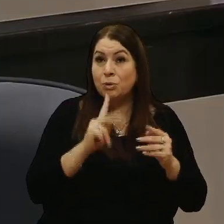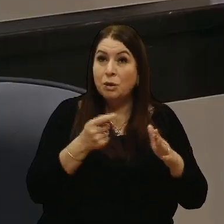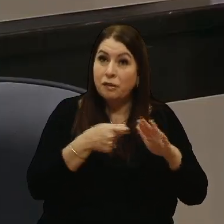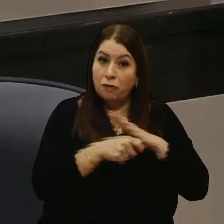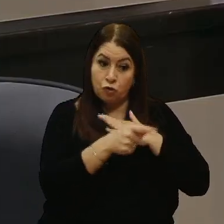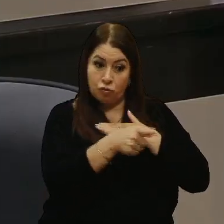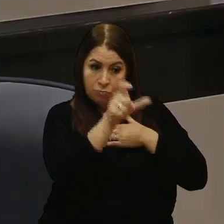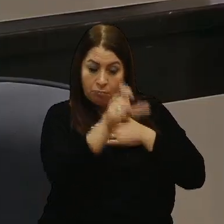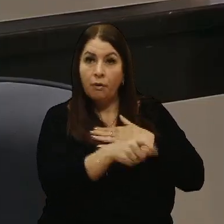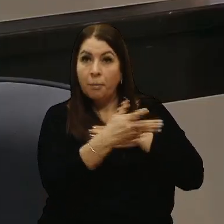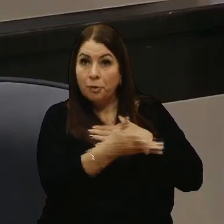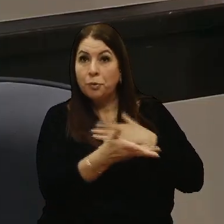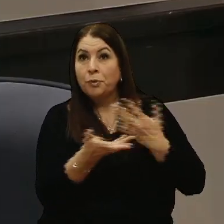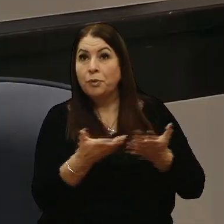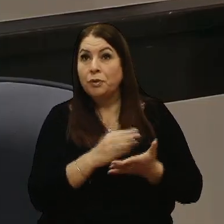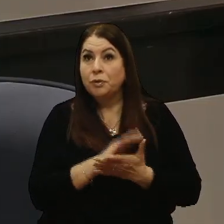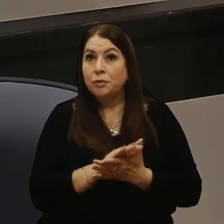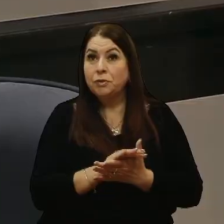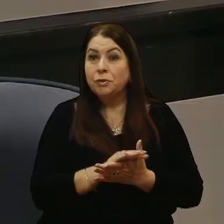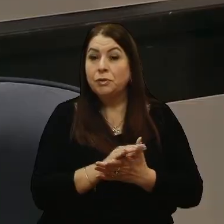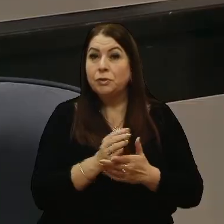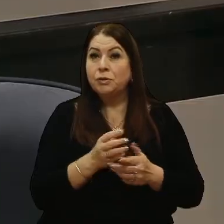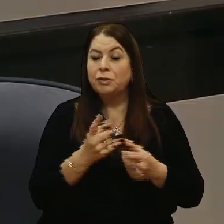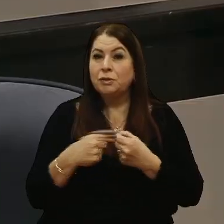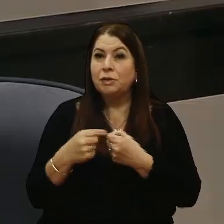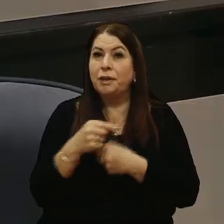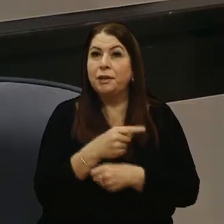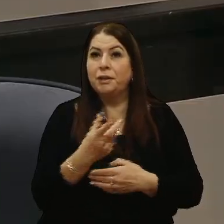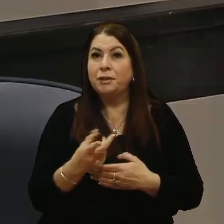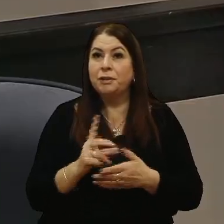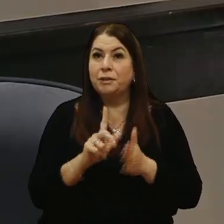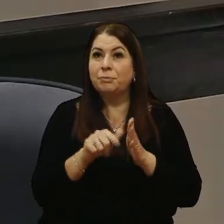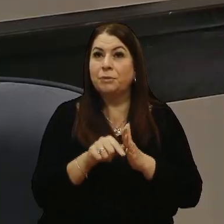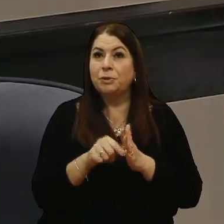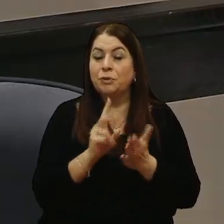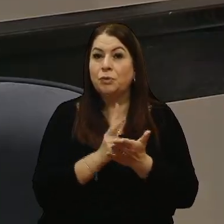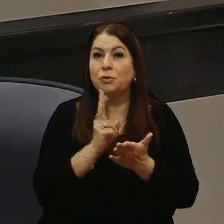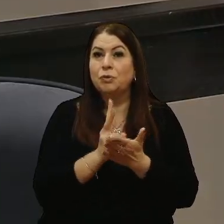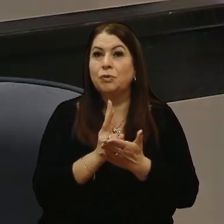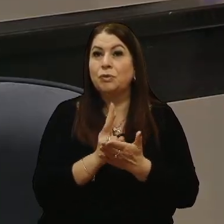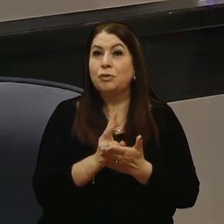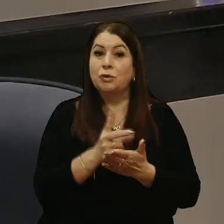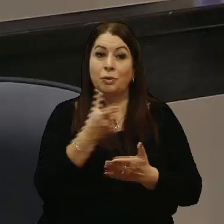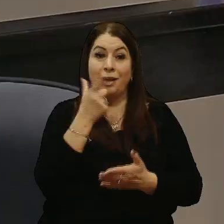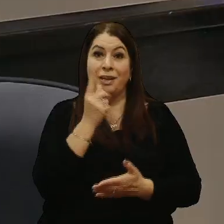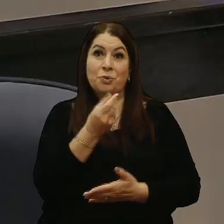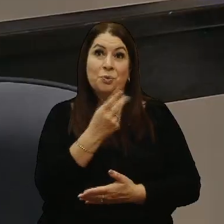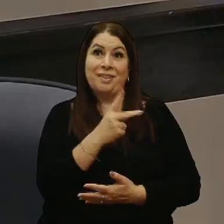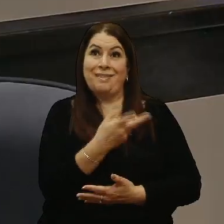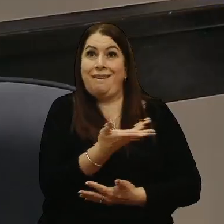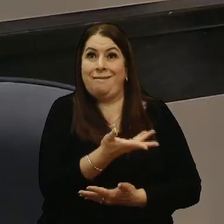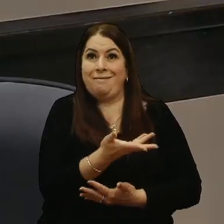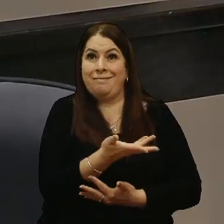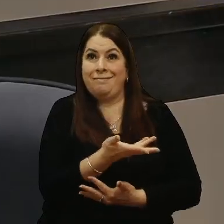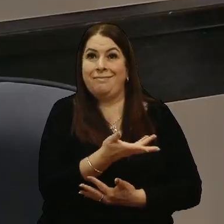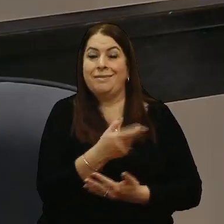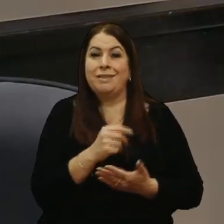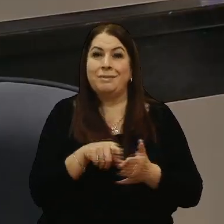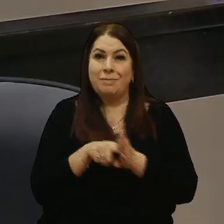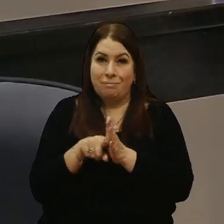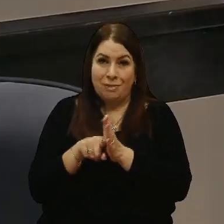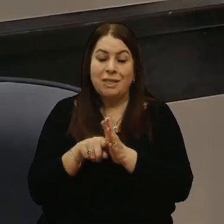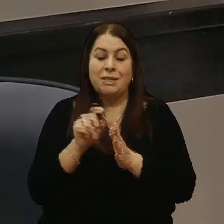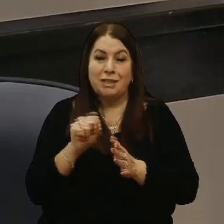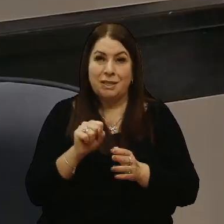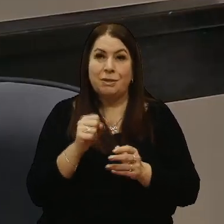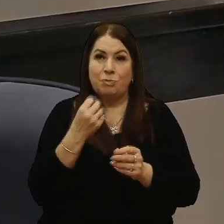né, contra o município e depois, né, tá ali se mantendo dele, tá? Então eu acho que devemos apurar isso sim. É